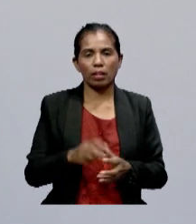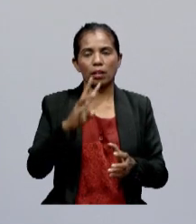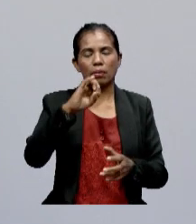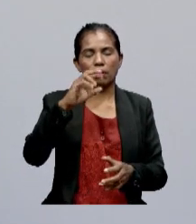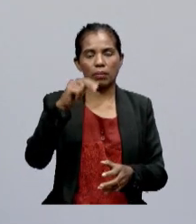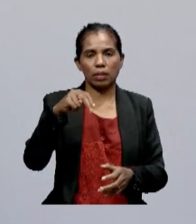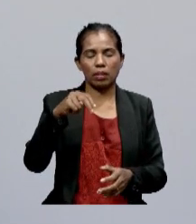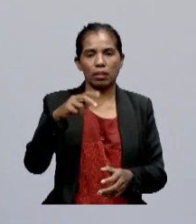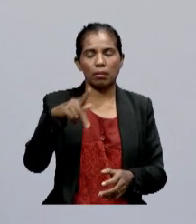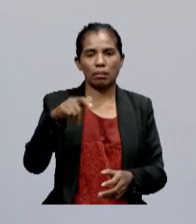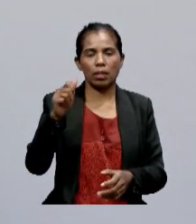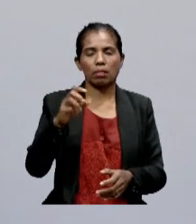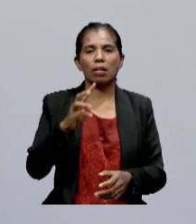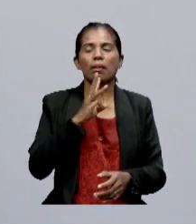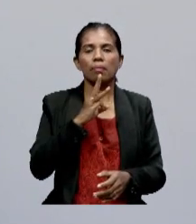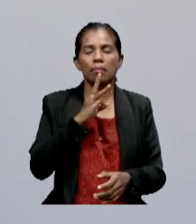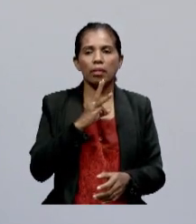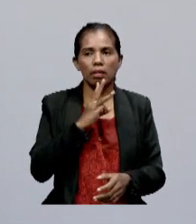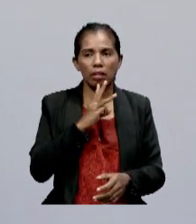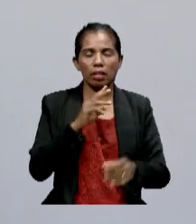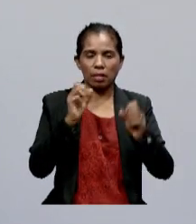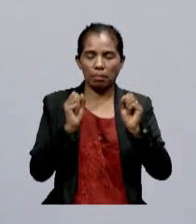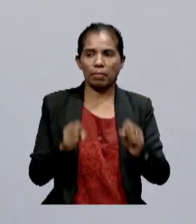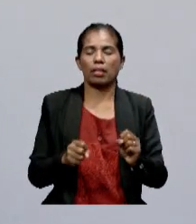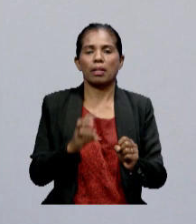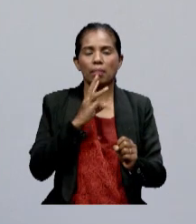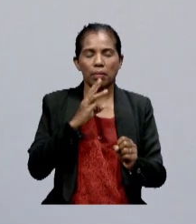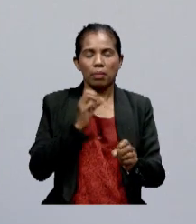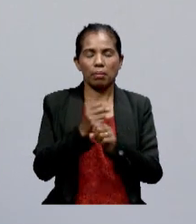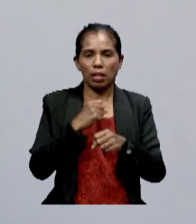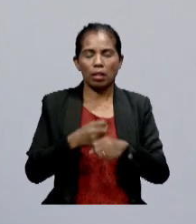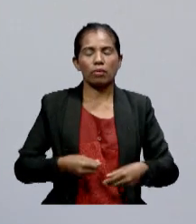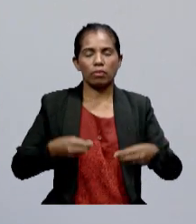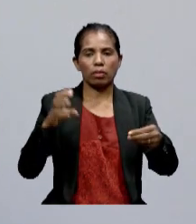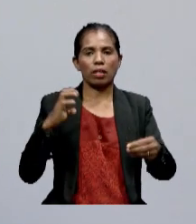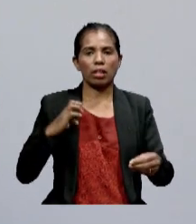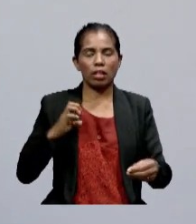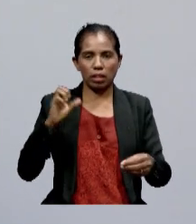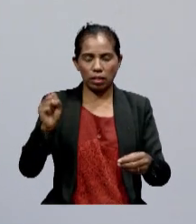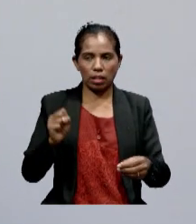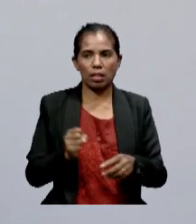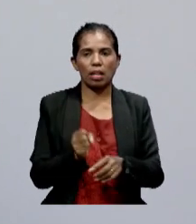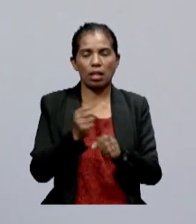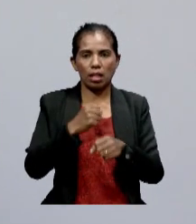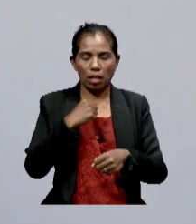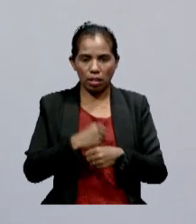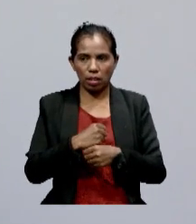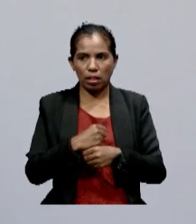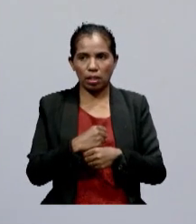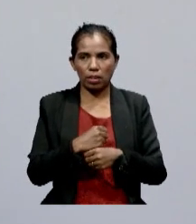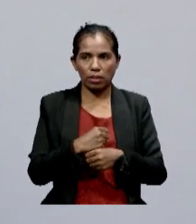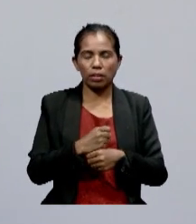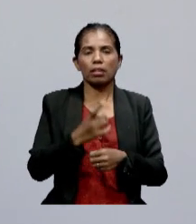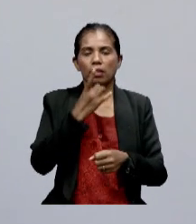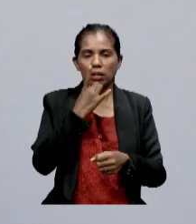u be usibe mos bele be ni forsa bele mos a ba halo